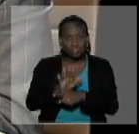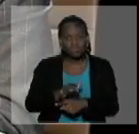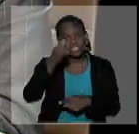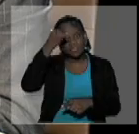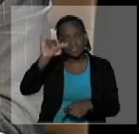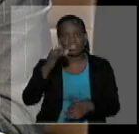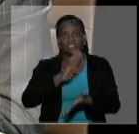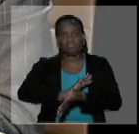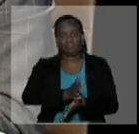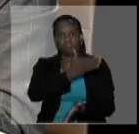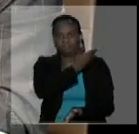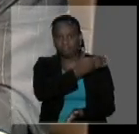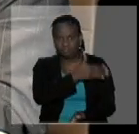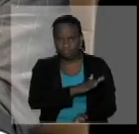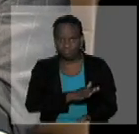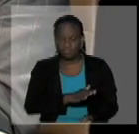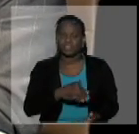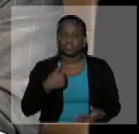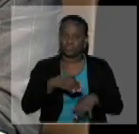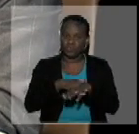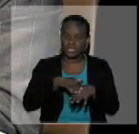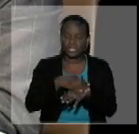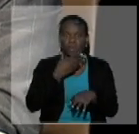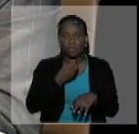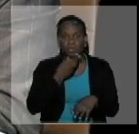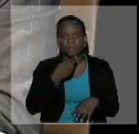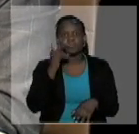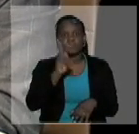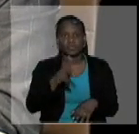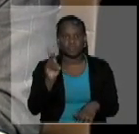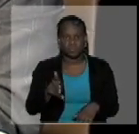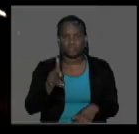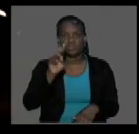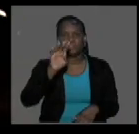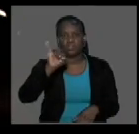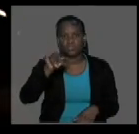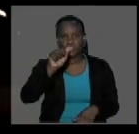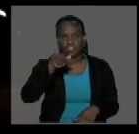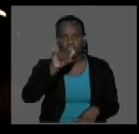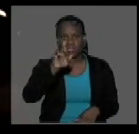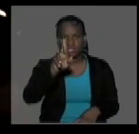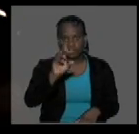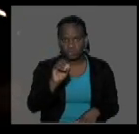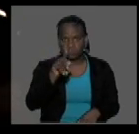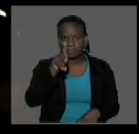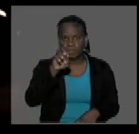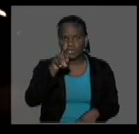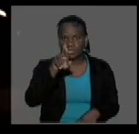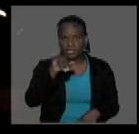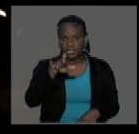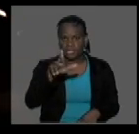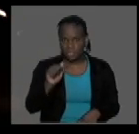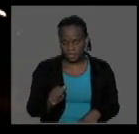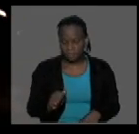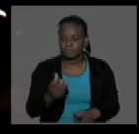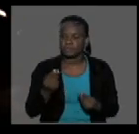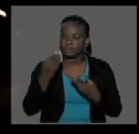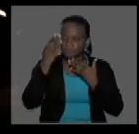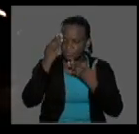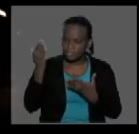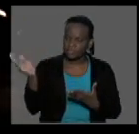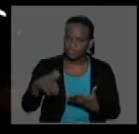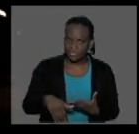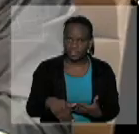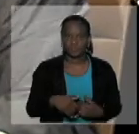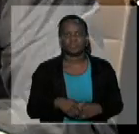a superação do racismo. Eu vou conversar com o teólogo e professor Jairo Pereira. Professor, muito